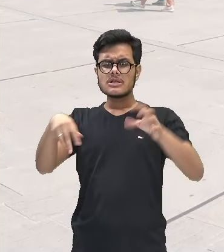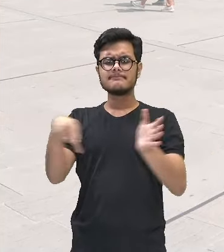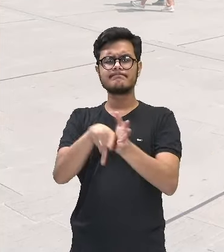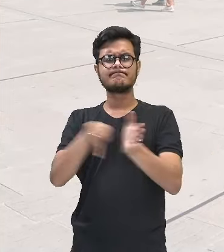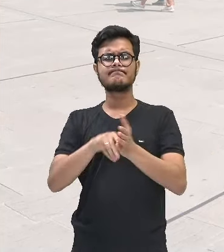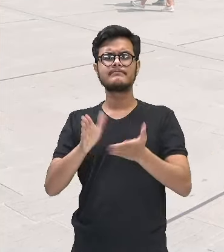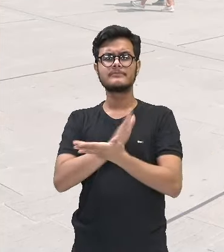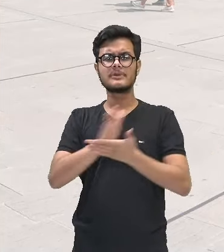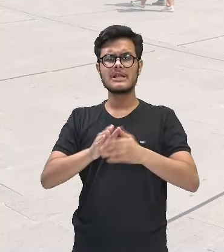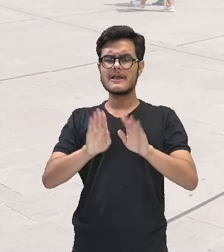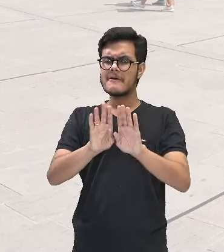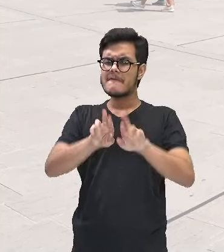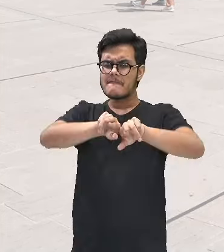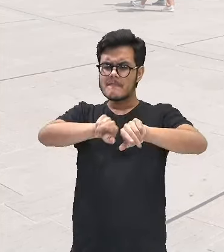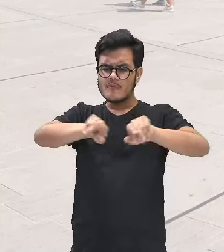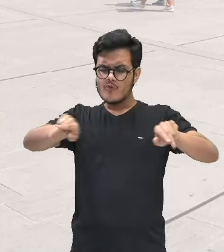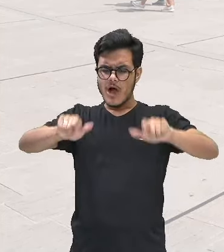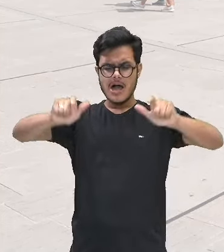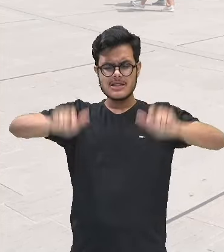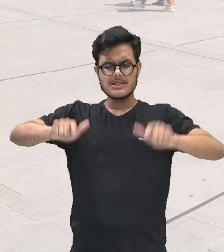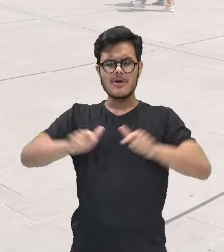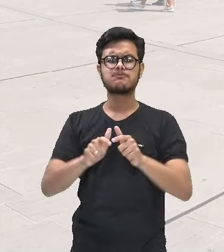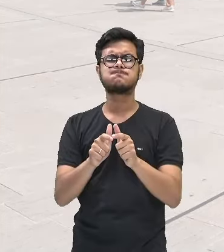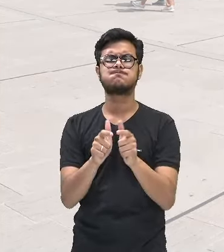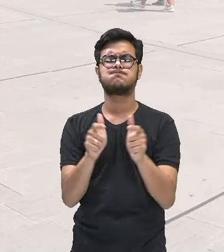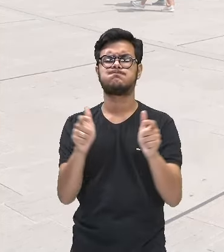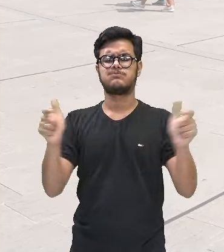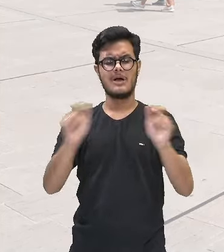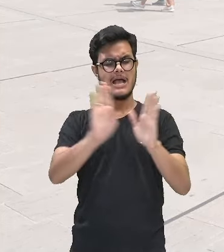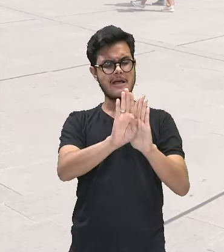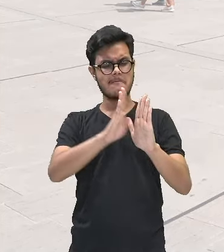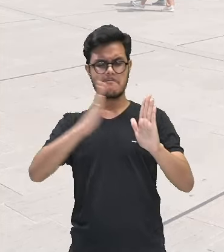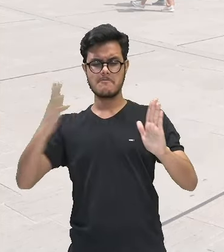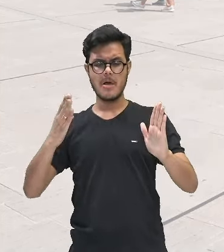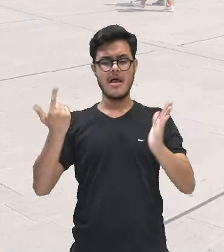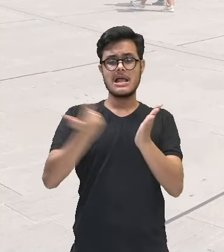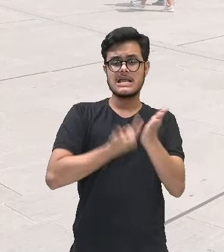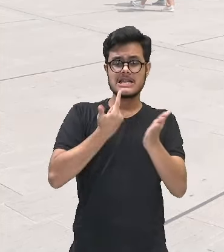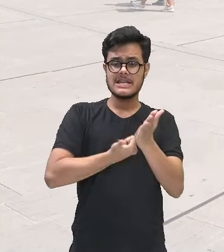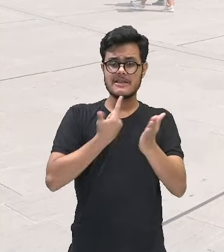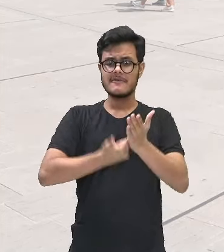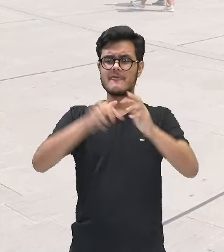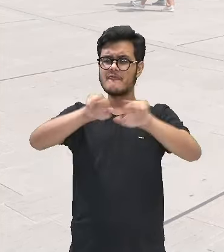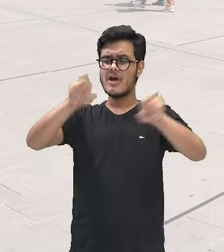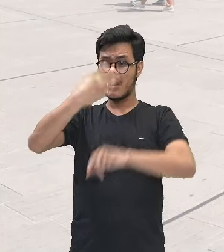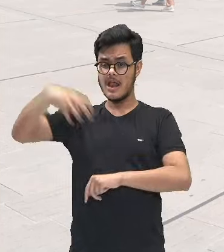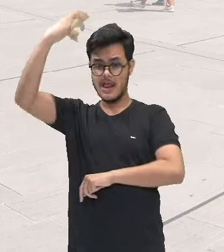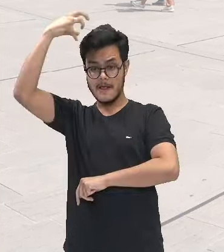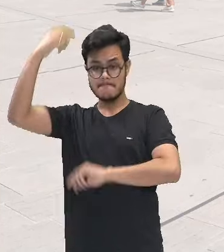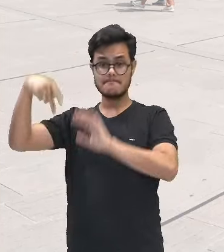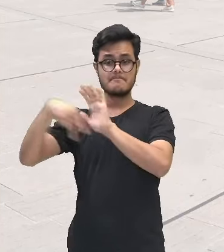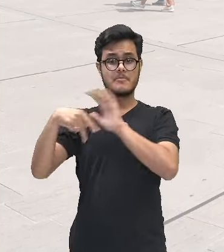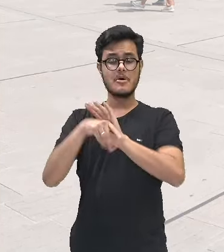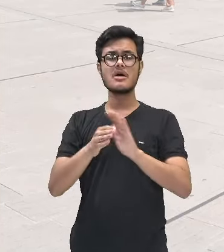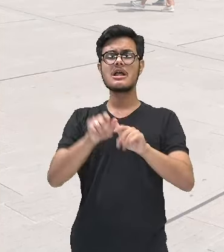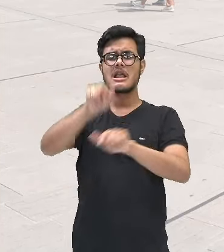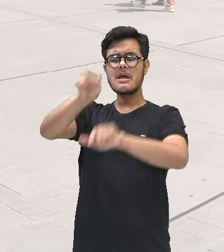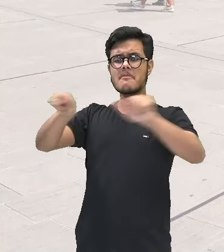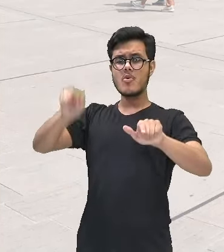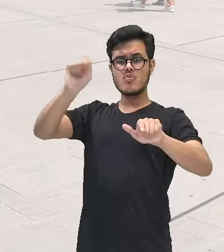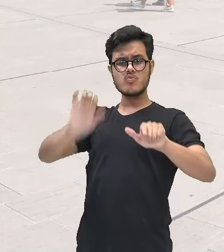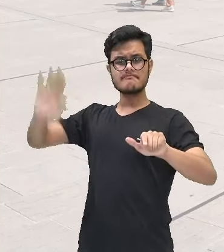grandes bibliotecas estavam na posse dos clérigos e também de alguns monarcas. E como grande parte da população